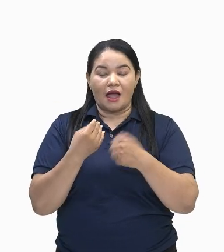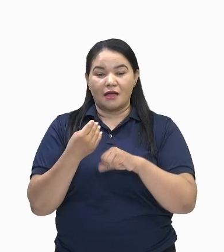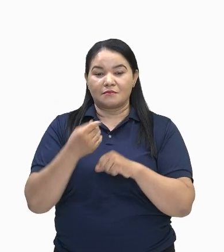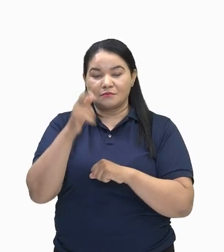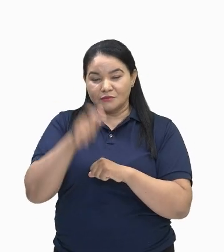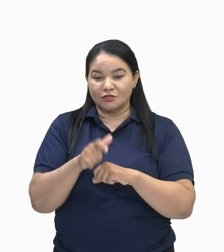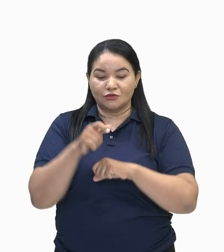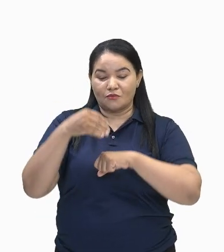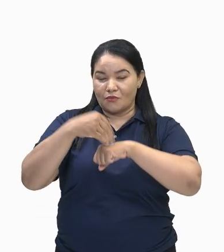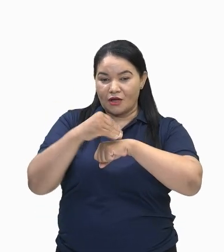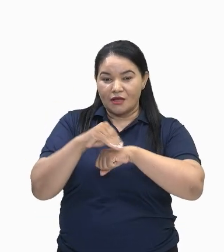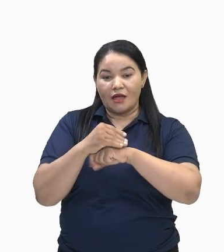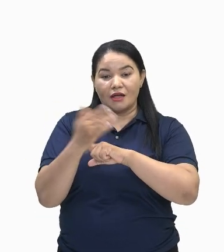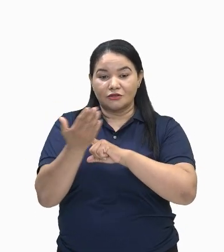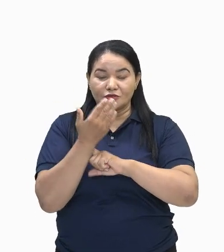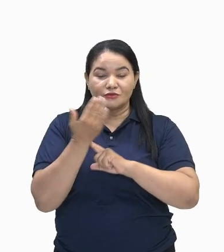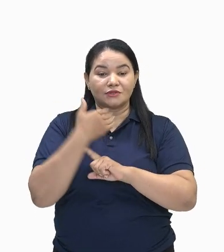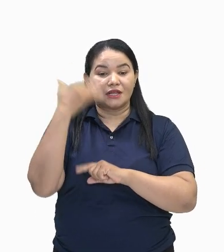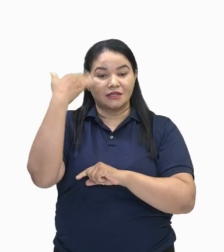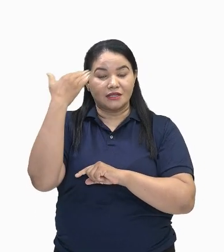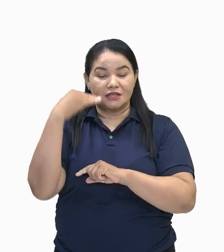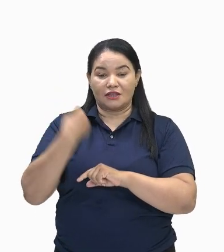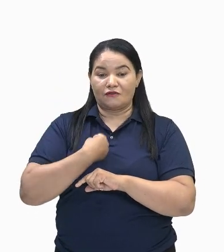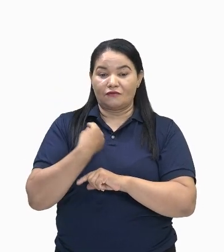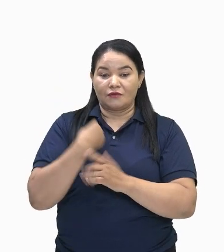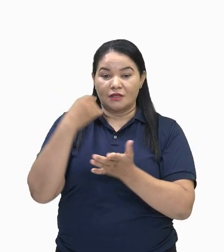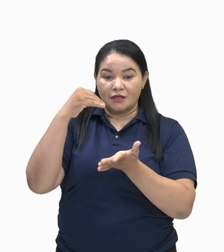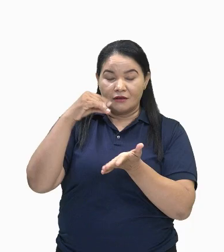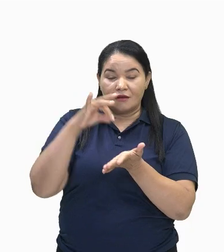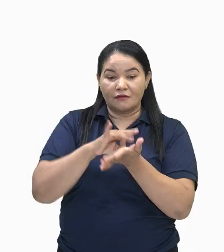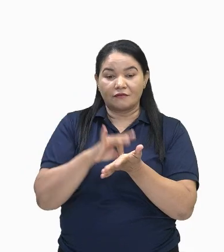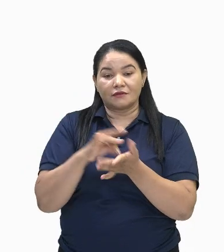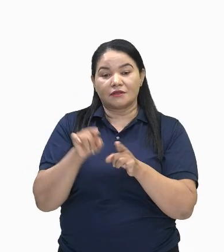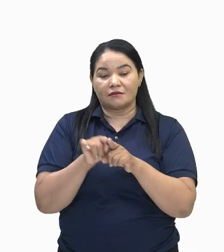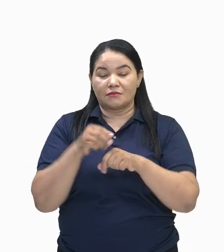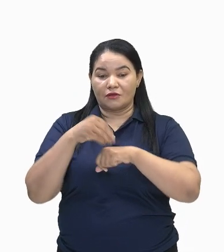arqueólogo podem nos ajudar a compreender melhor a mentalidade arqueológica?